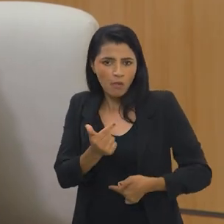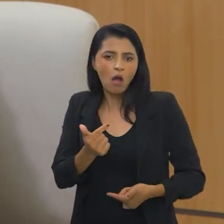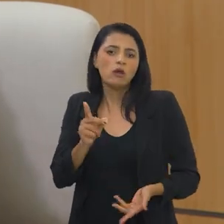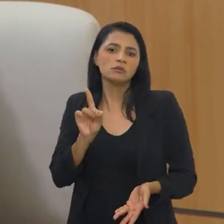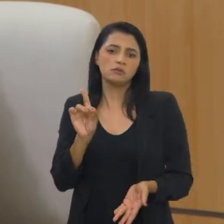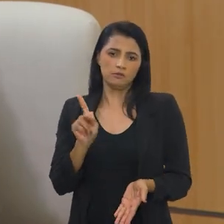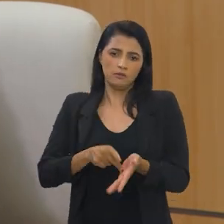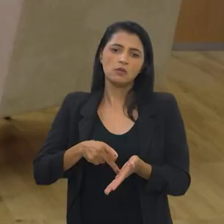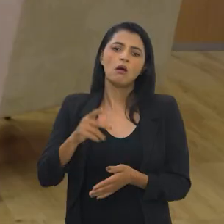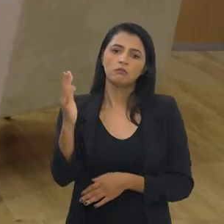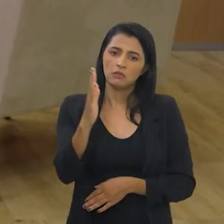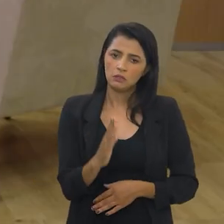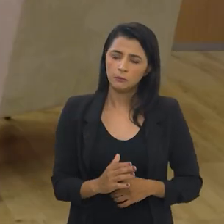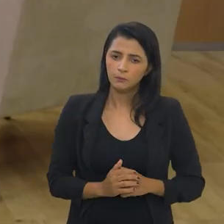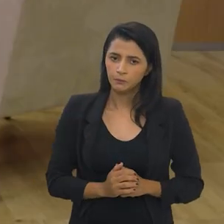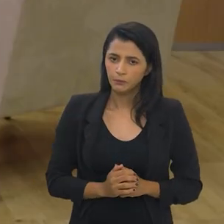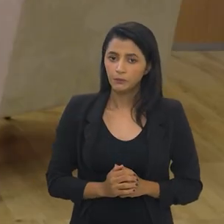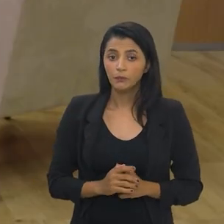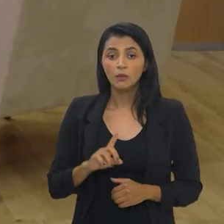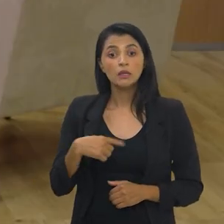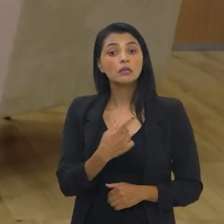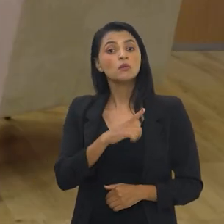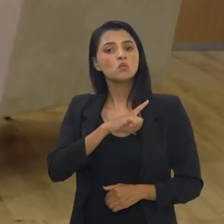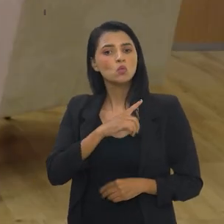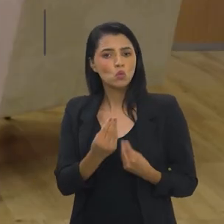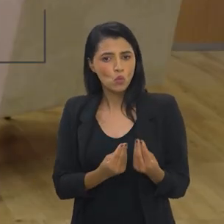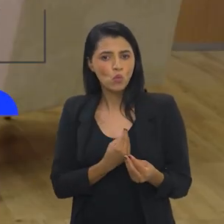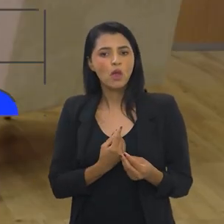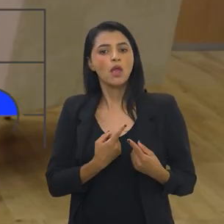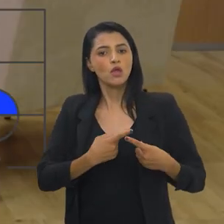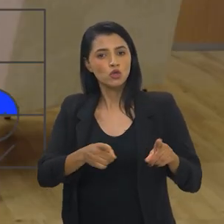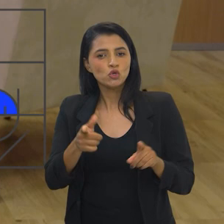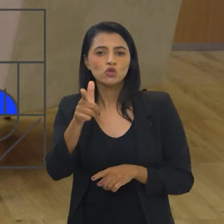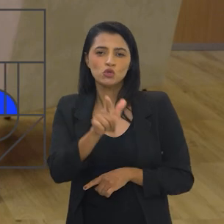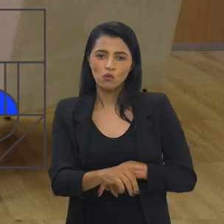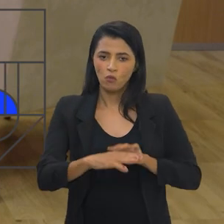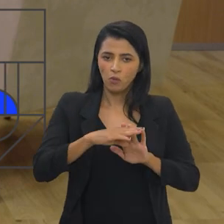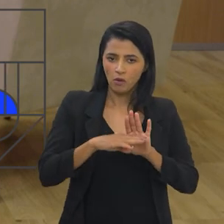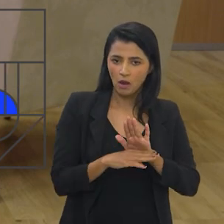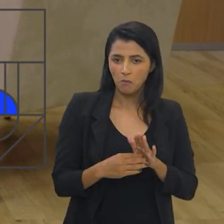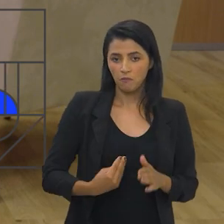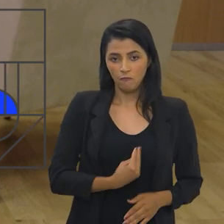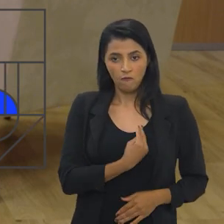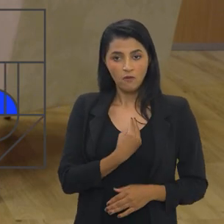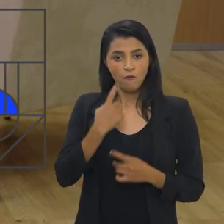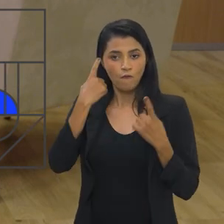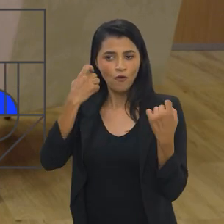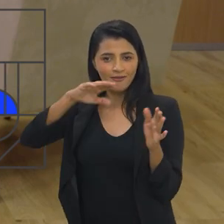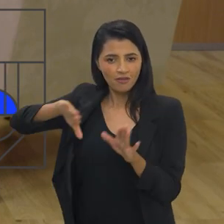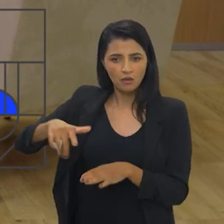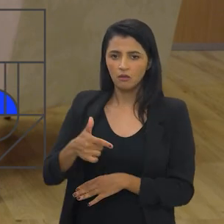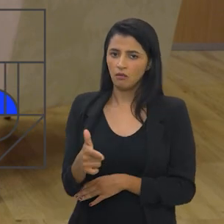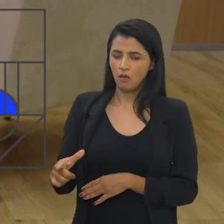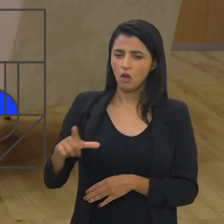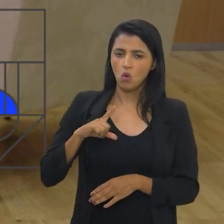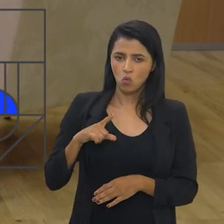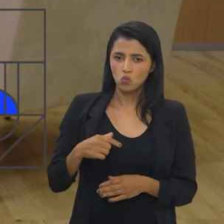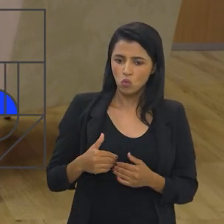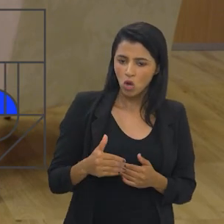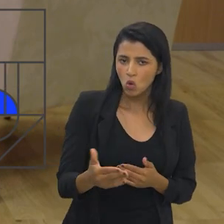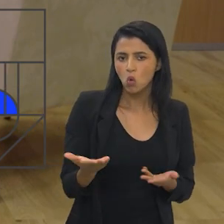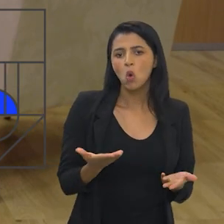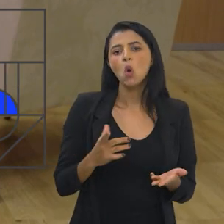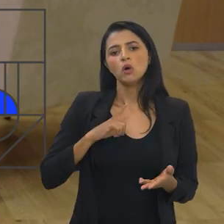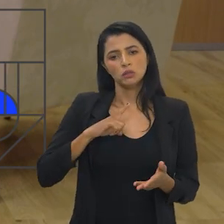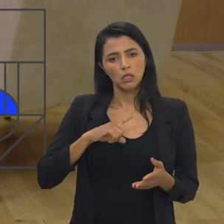executar é no país nós temos é o relançamento do programa mulher viver sem violência é que